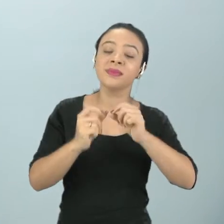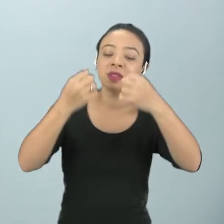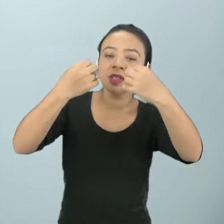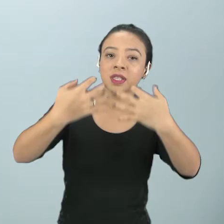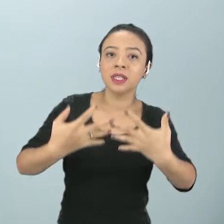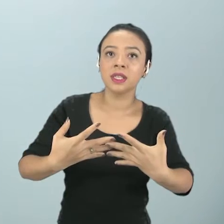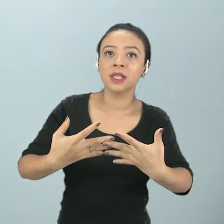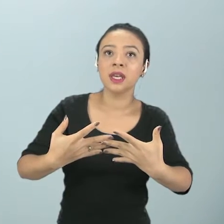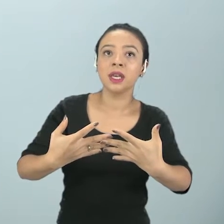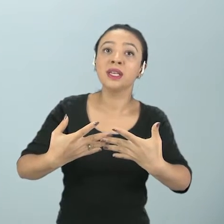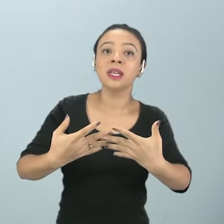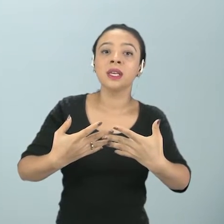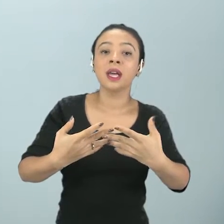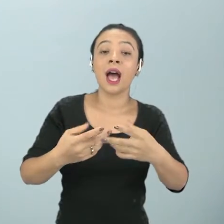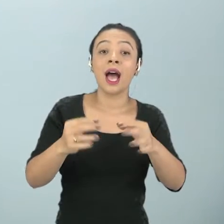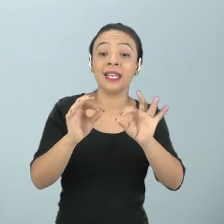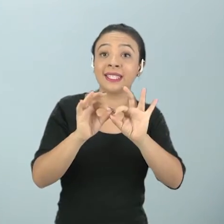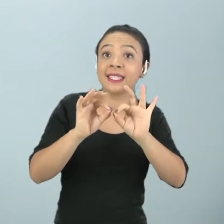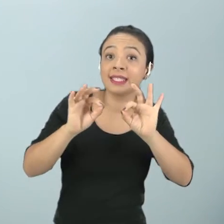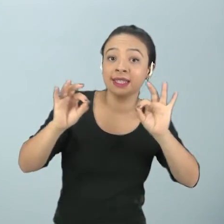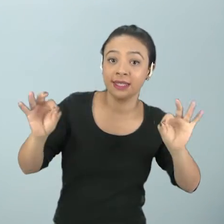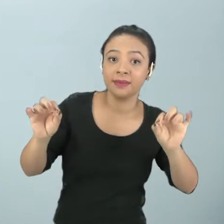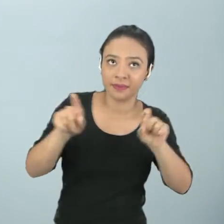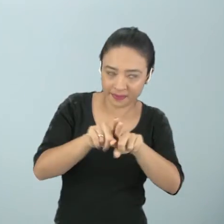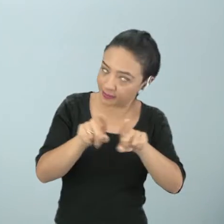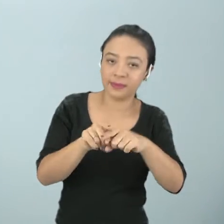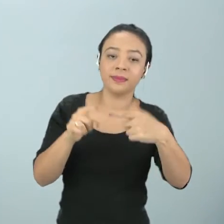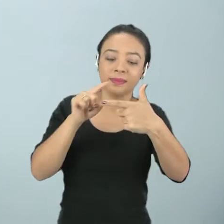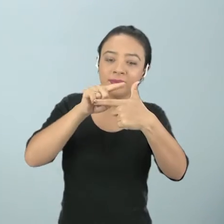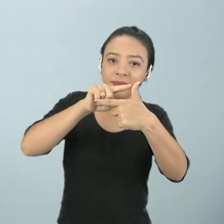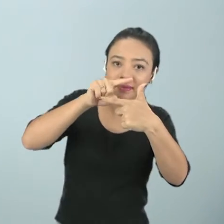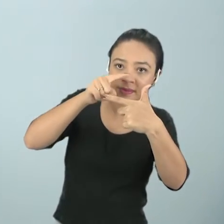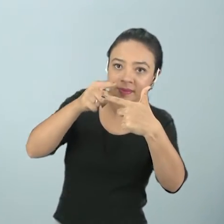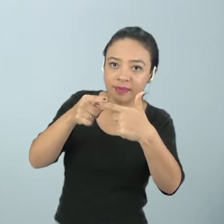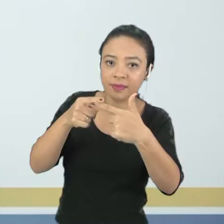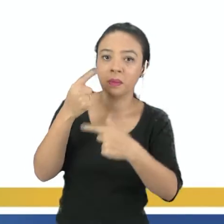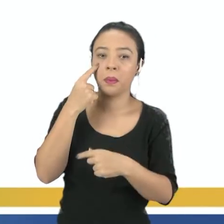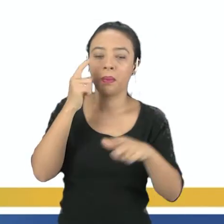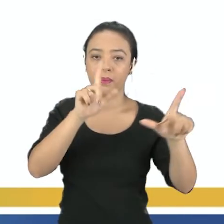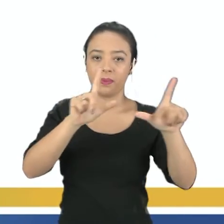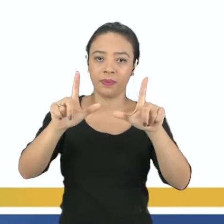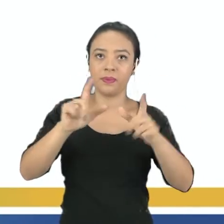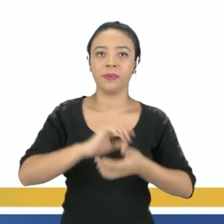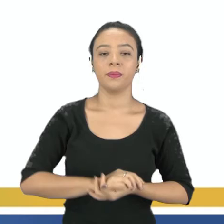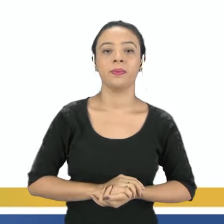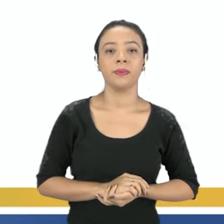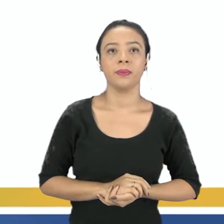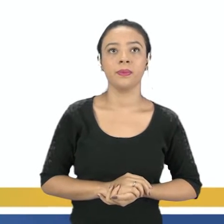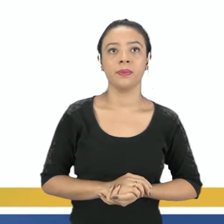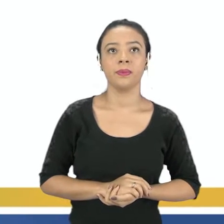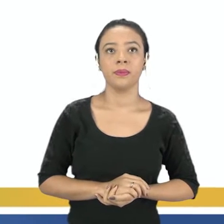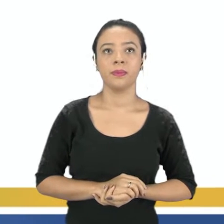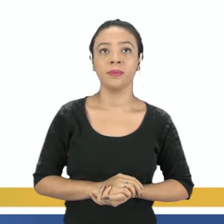vai falar sobre segmentos de retas e ângulos acompanhe comigo no slide